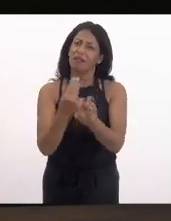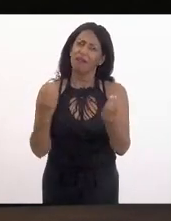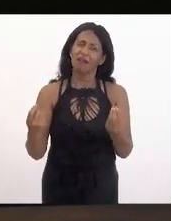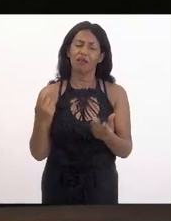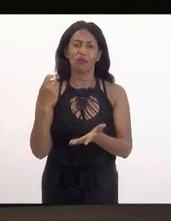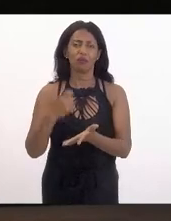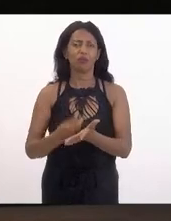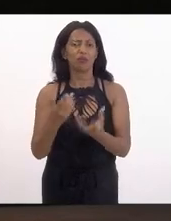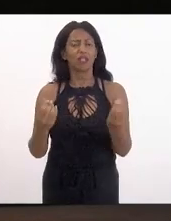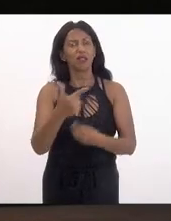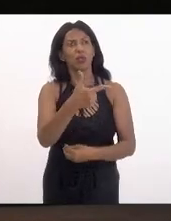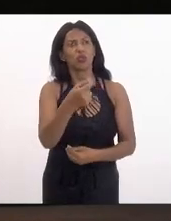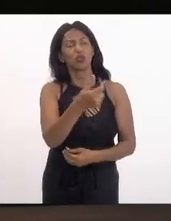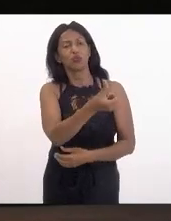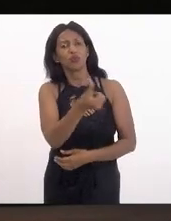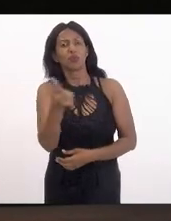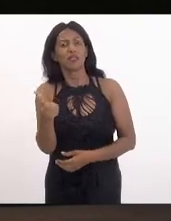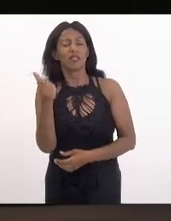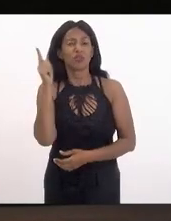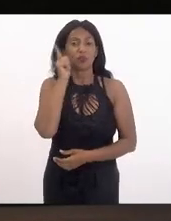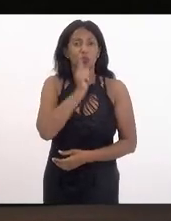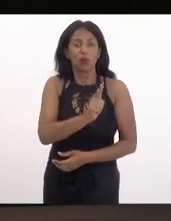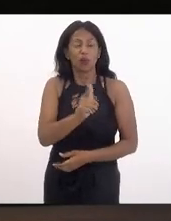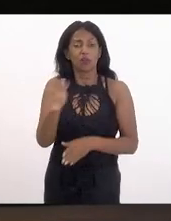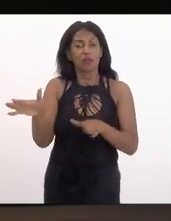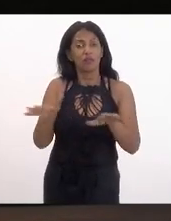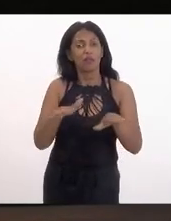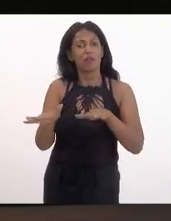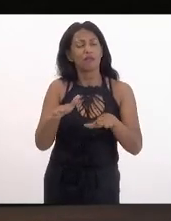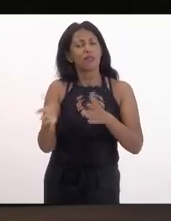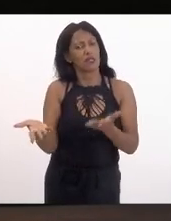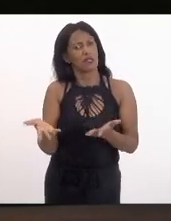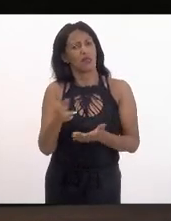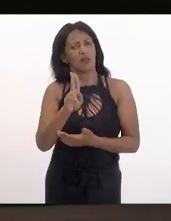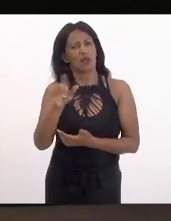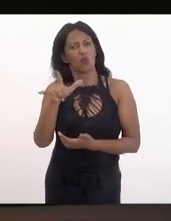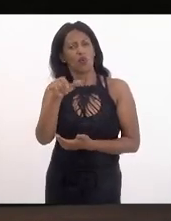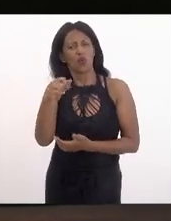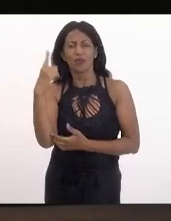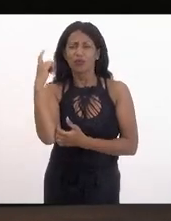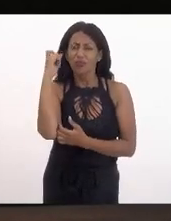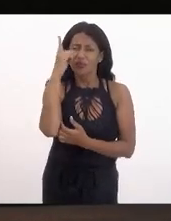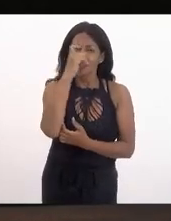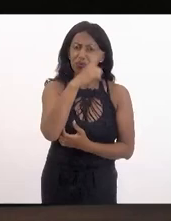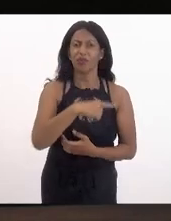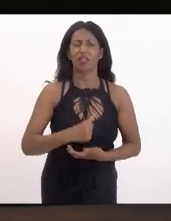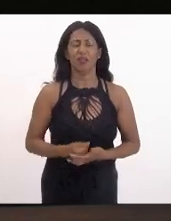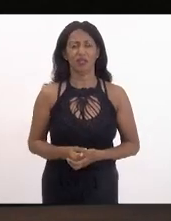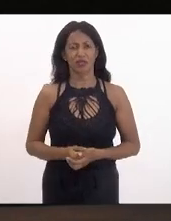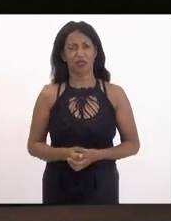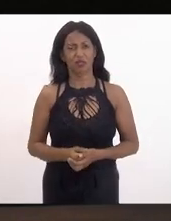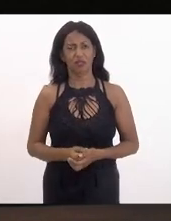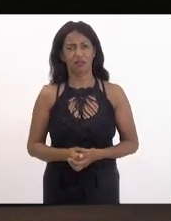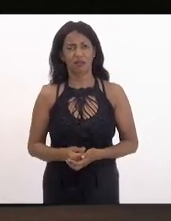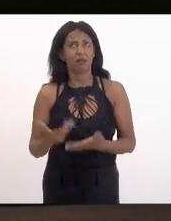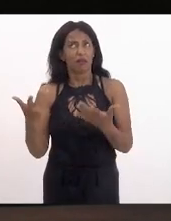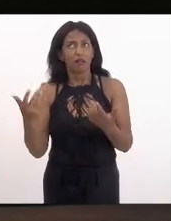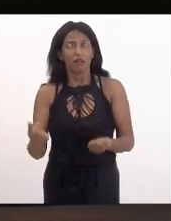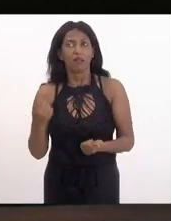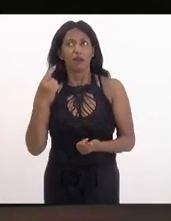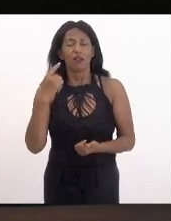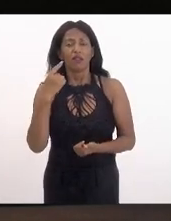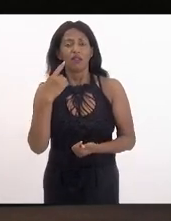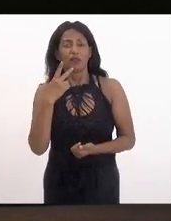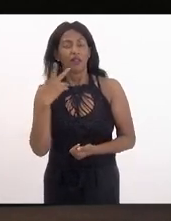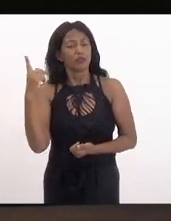tanto nós 2006 tá conseguir viabilizar o erro com muita dificuldade e vamos dizer assim